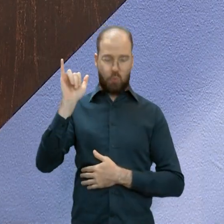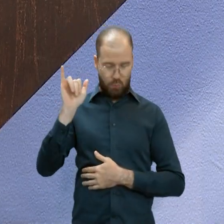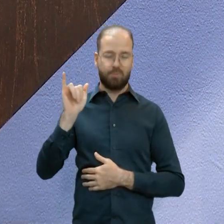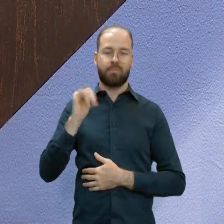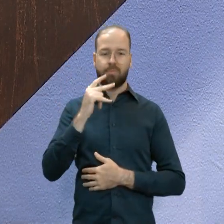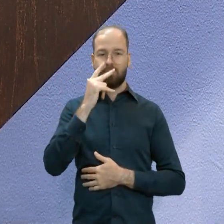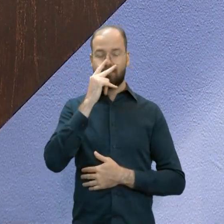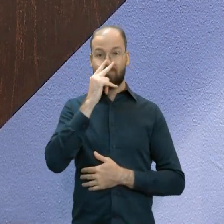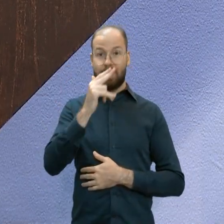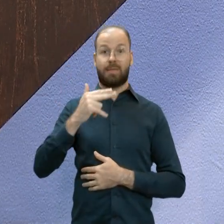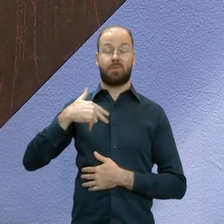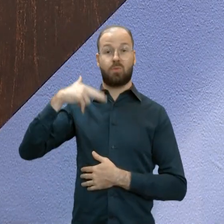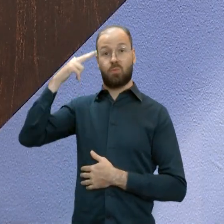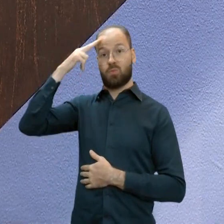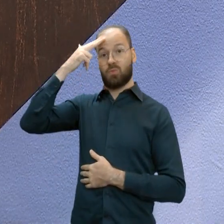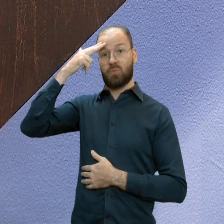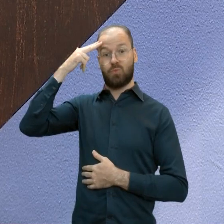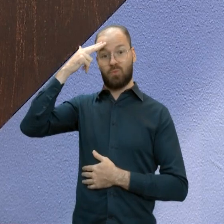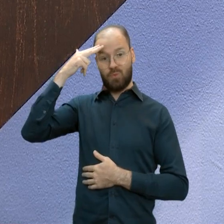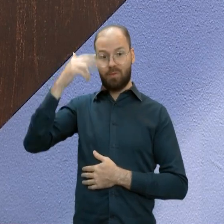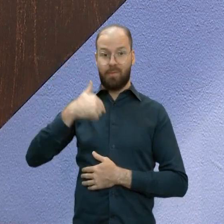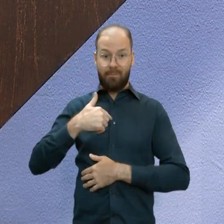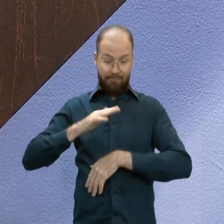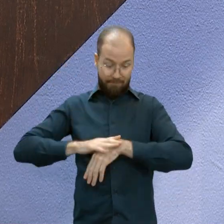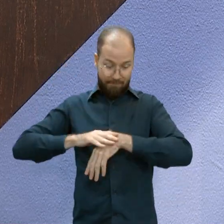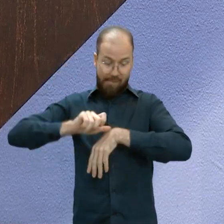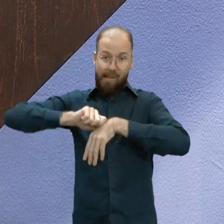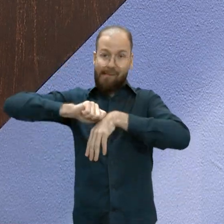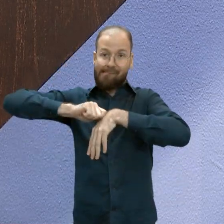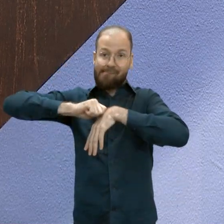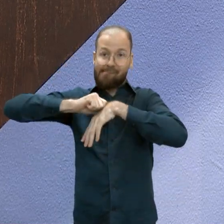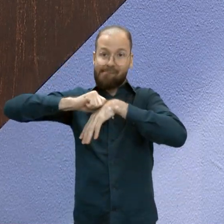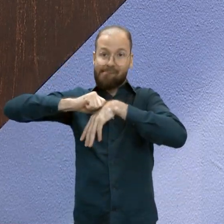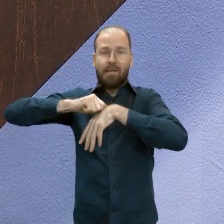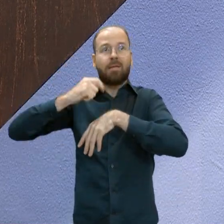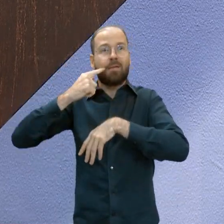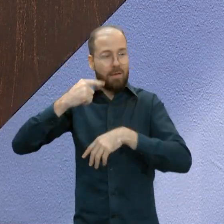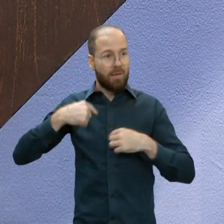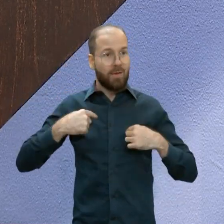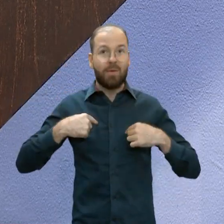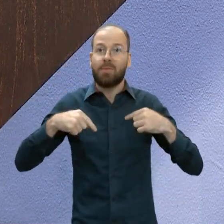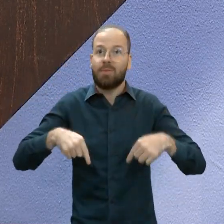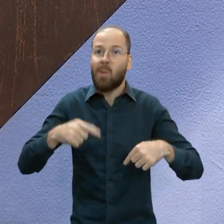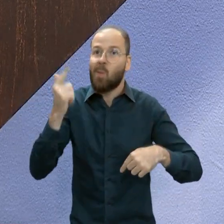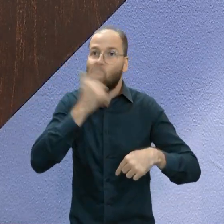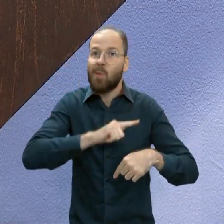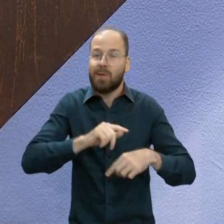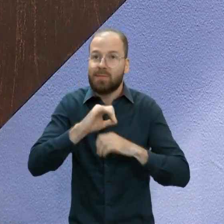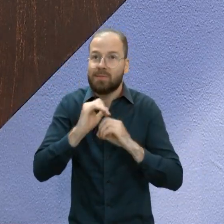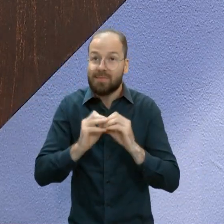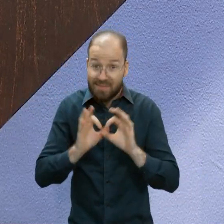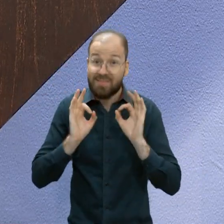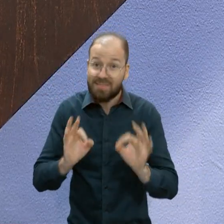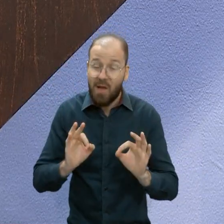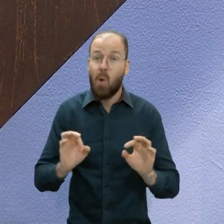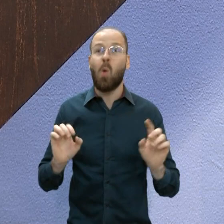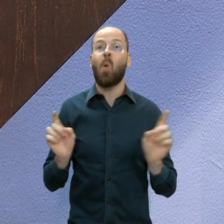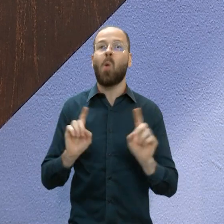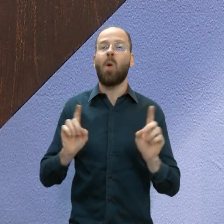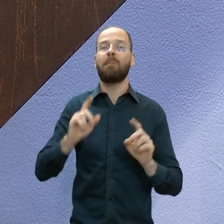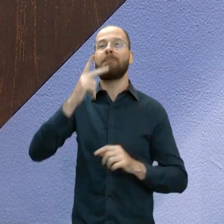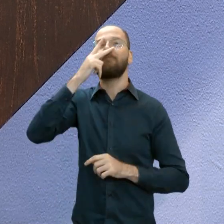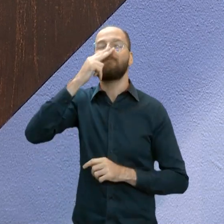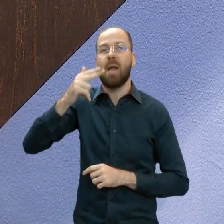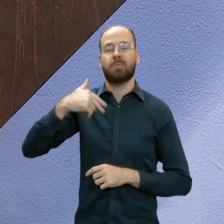parecia um sonho, me beliscava mesmo eu tava aqui, eu não tava aqui, eu tava